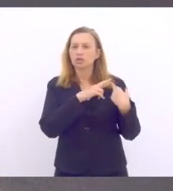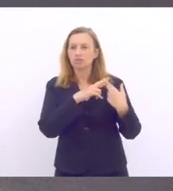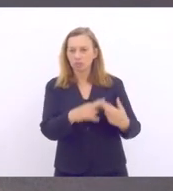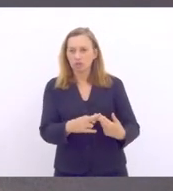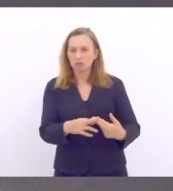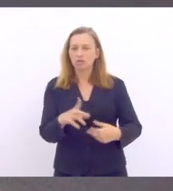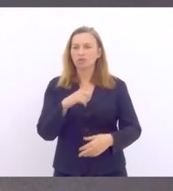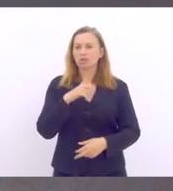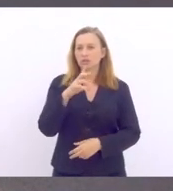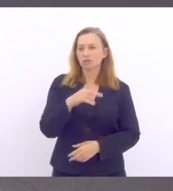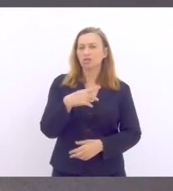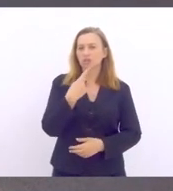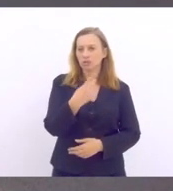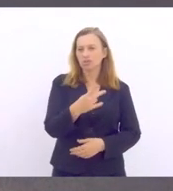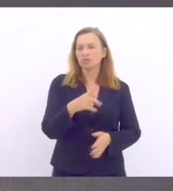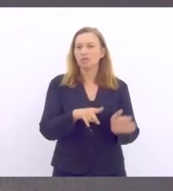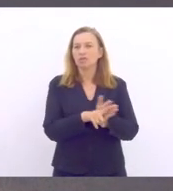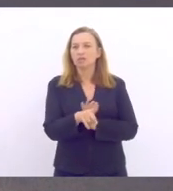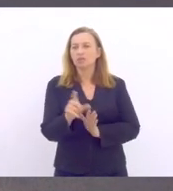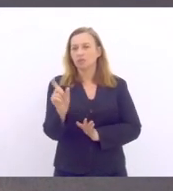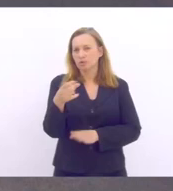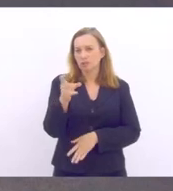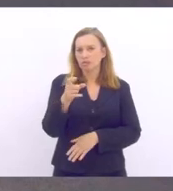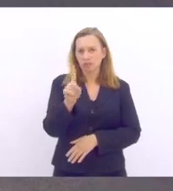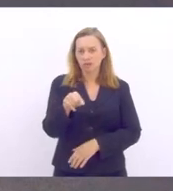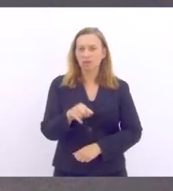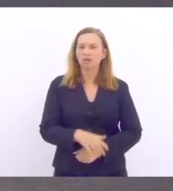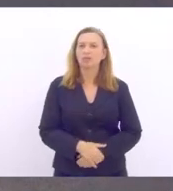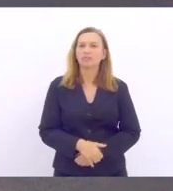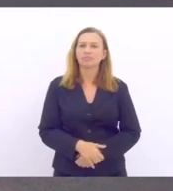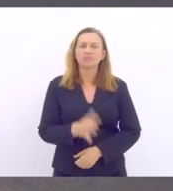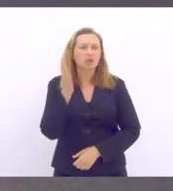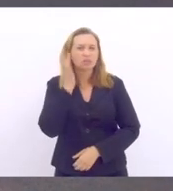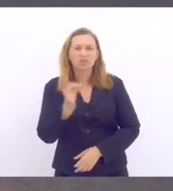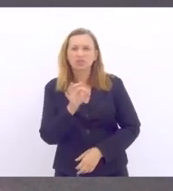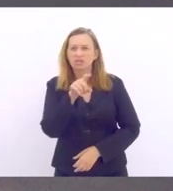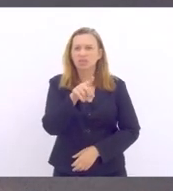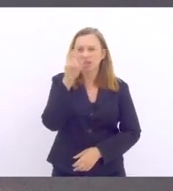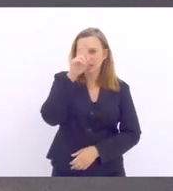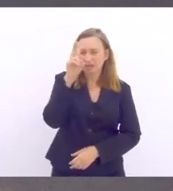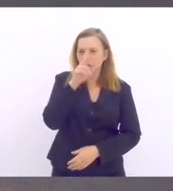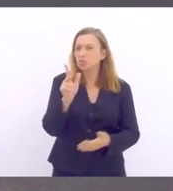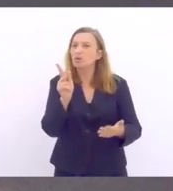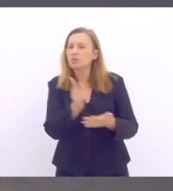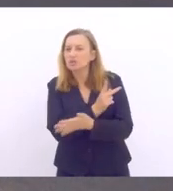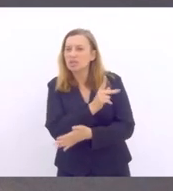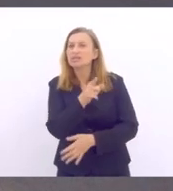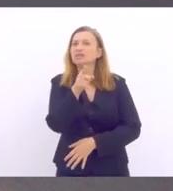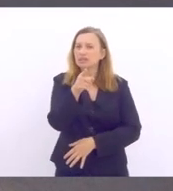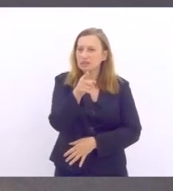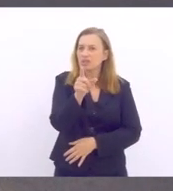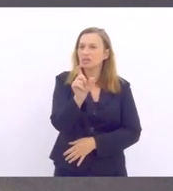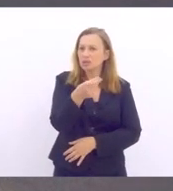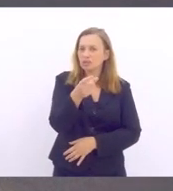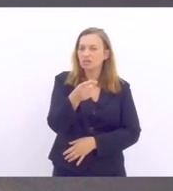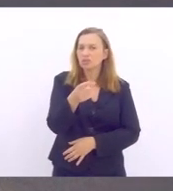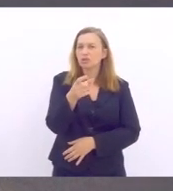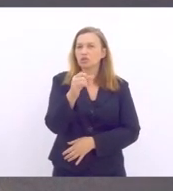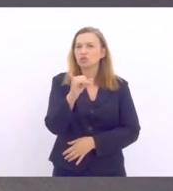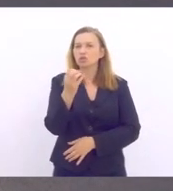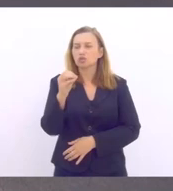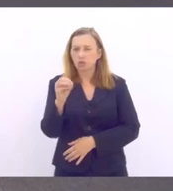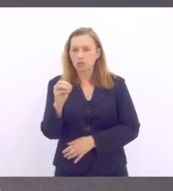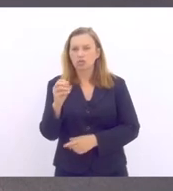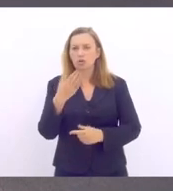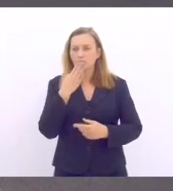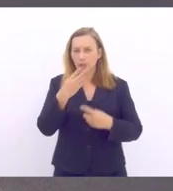Respondendo a sua pergunta sobre a questão do ingresso, né? Não sei se você lembra daquele episódio, isso, do cartão do sócio-torcedor. Não